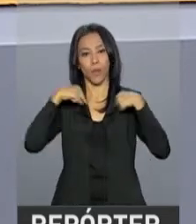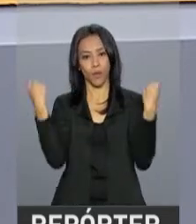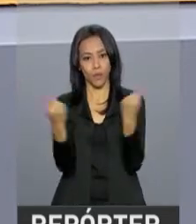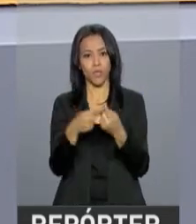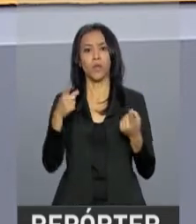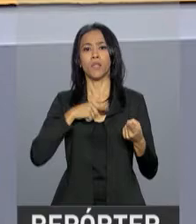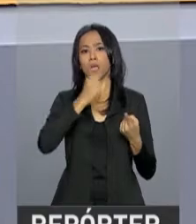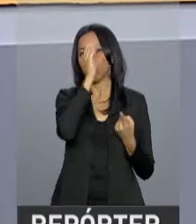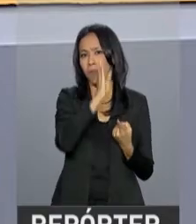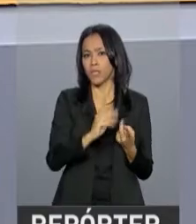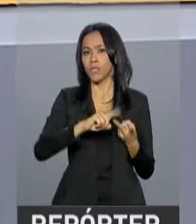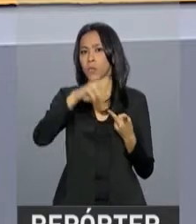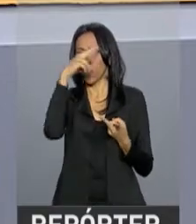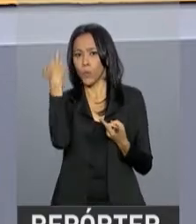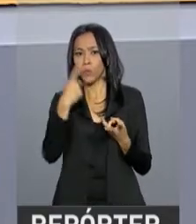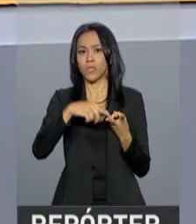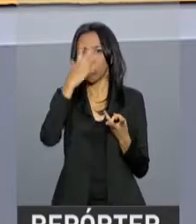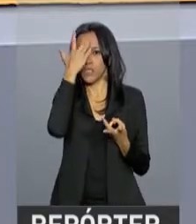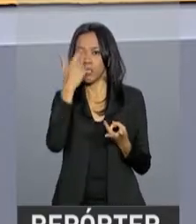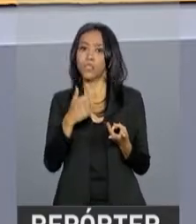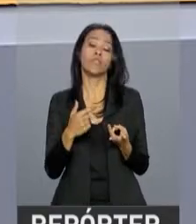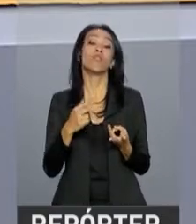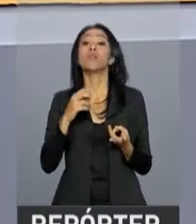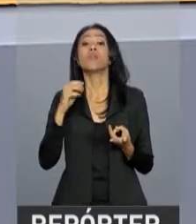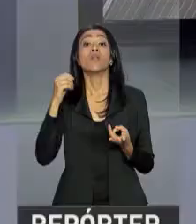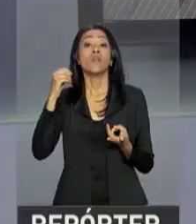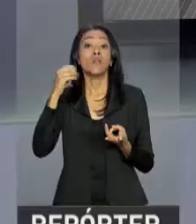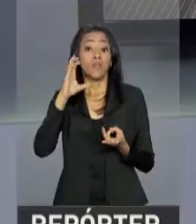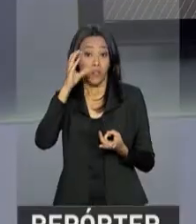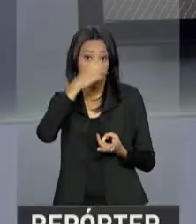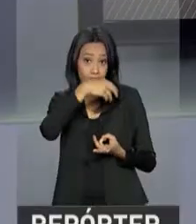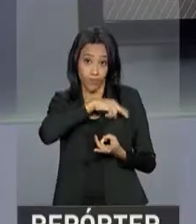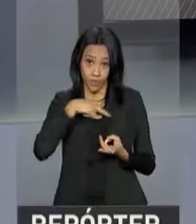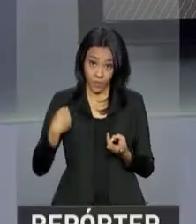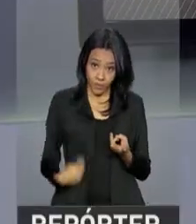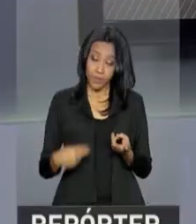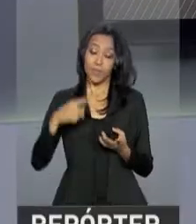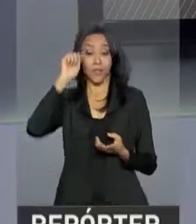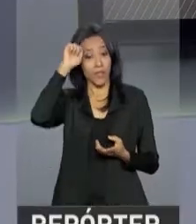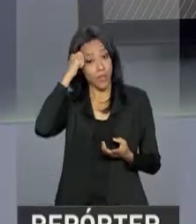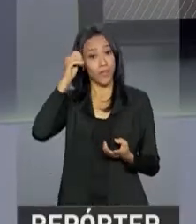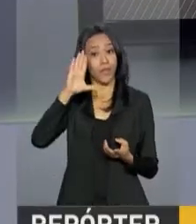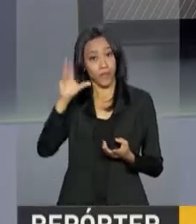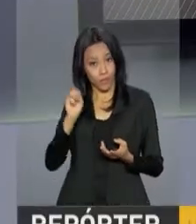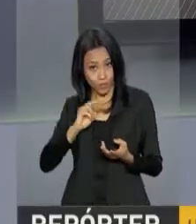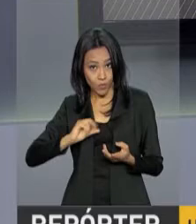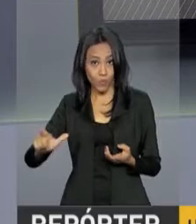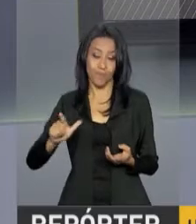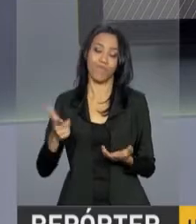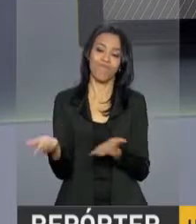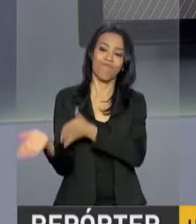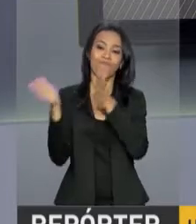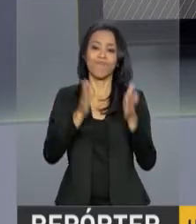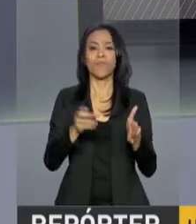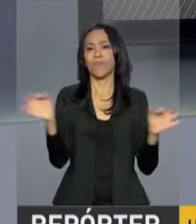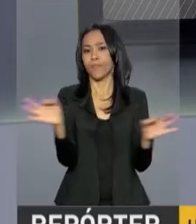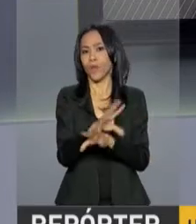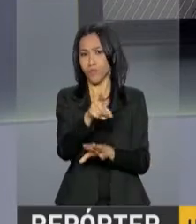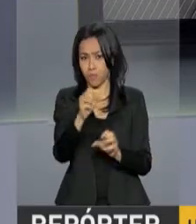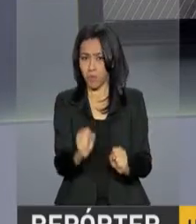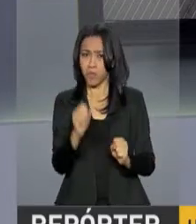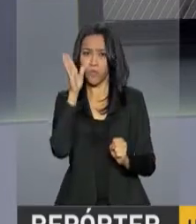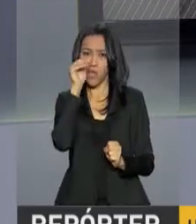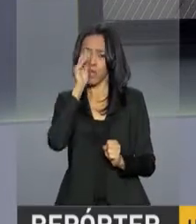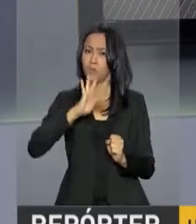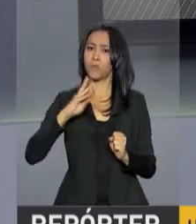além de brasil e rússia índia china e áfrica do sul nós ficamos por aqui você pode rever as reportagens no youtube e